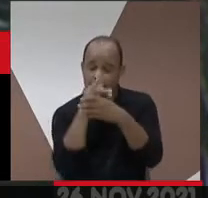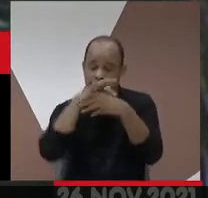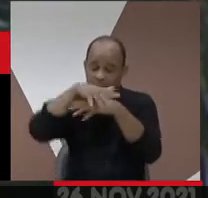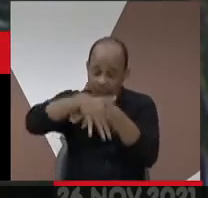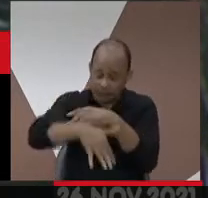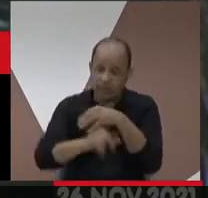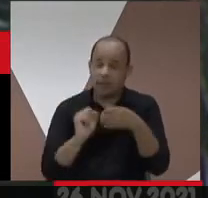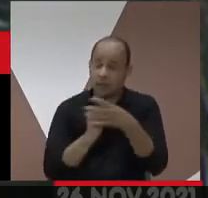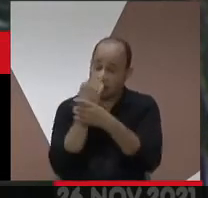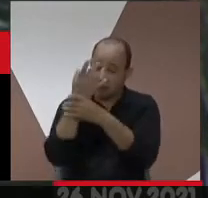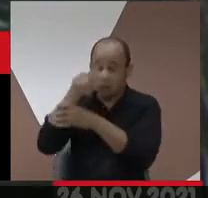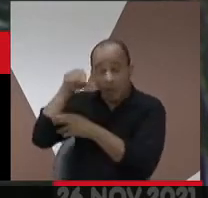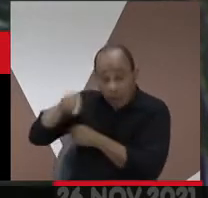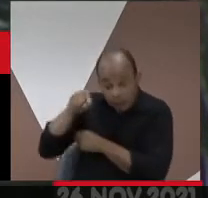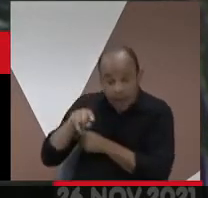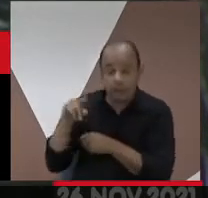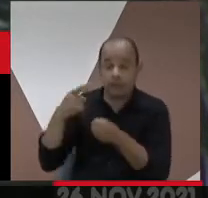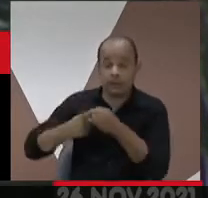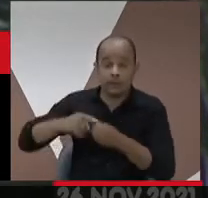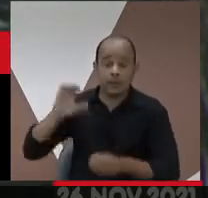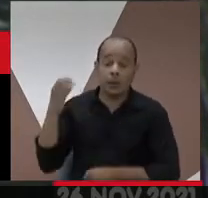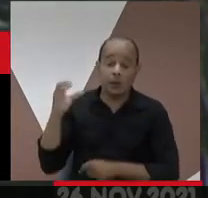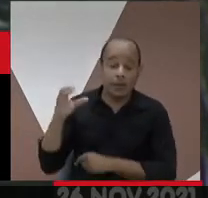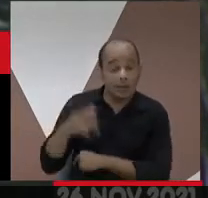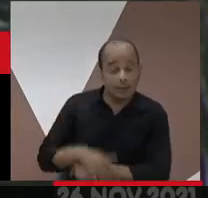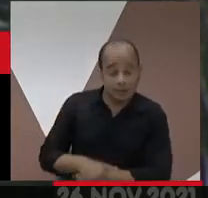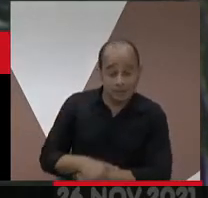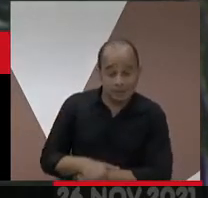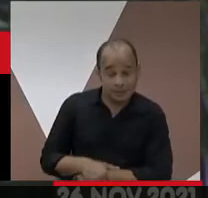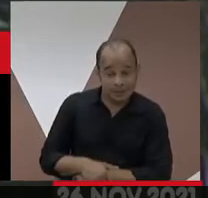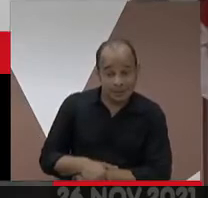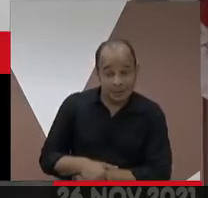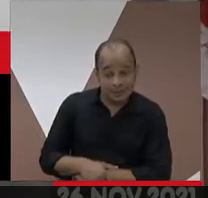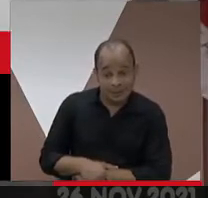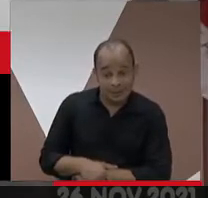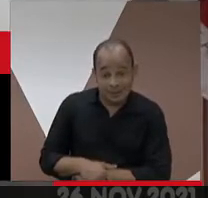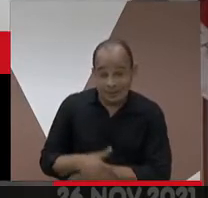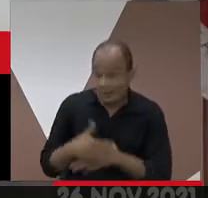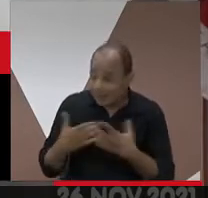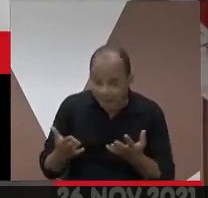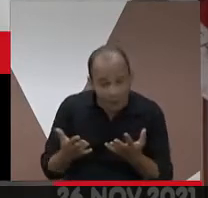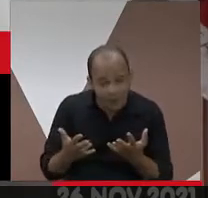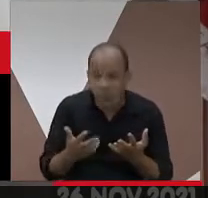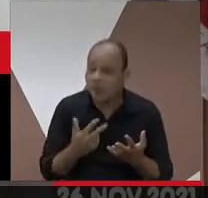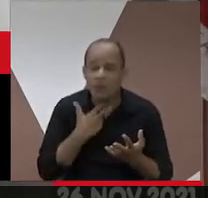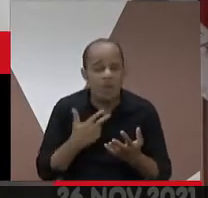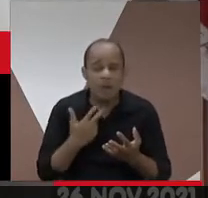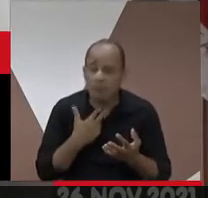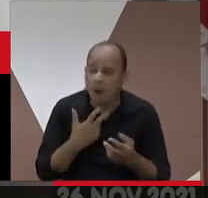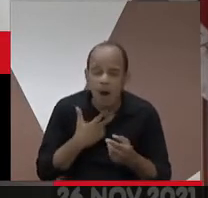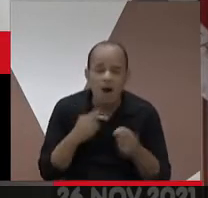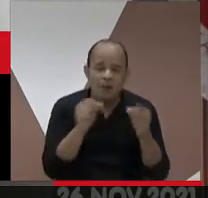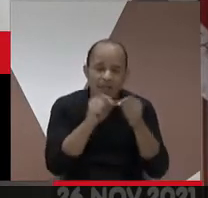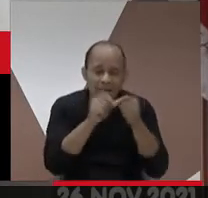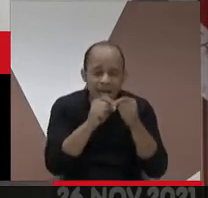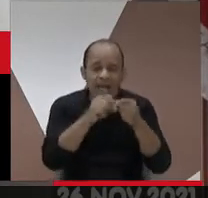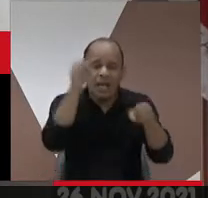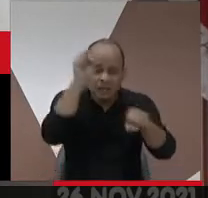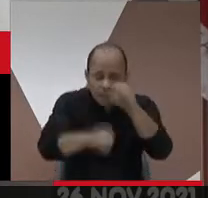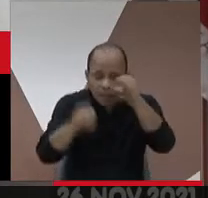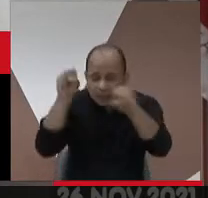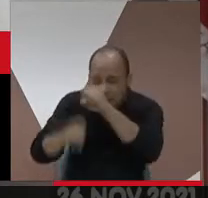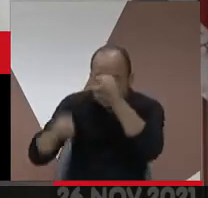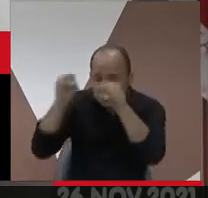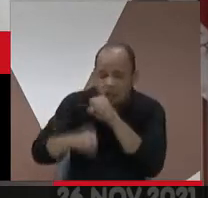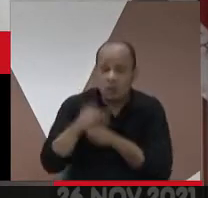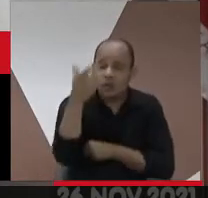em Contagem. Então, a nossa represa não está no caminho da lama. E isso já é mais do que suficiente para